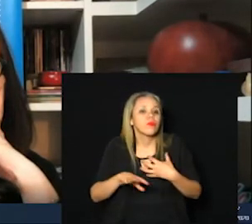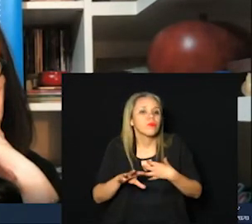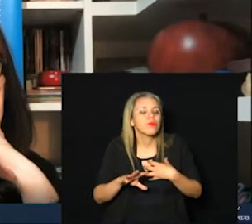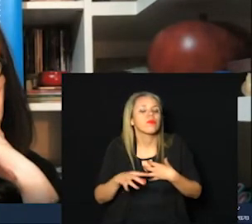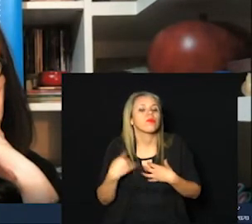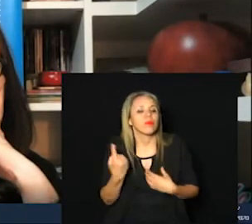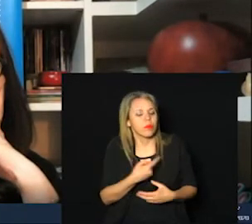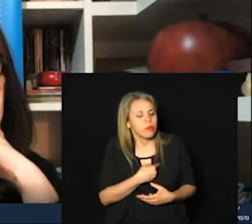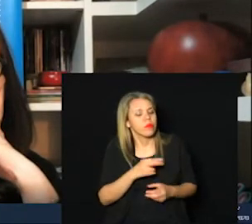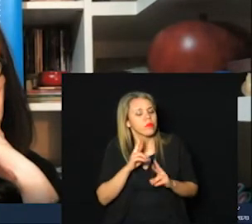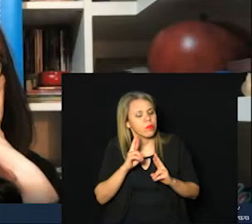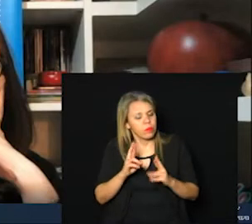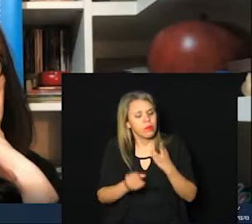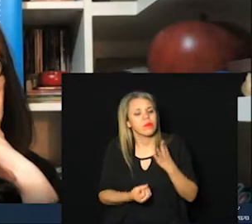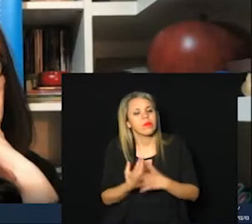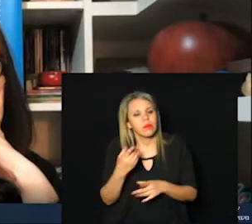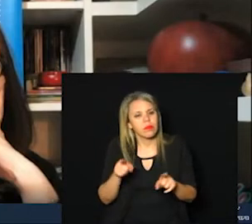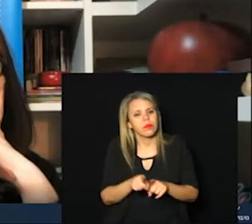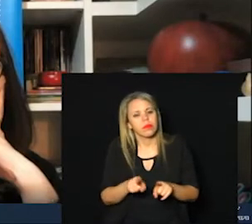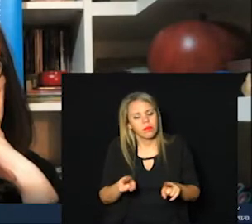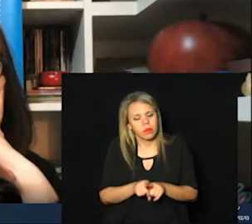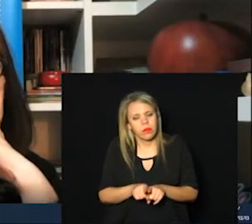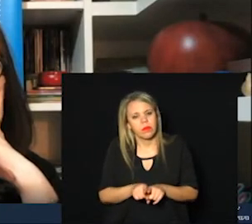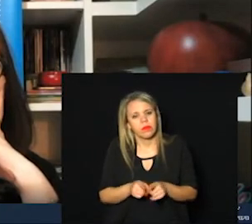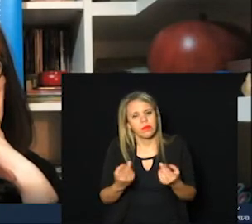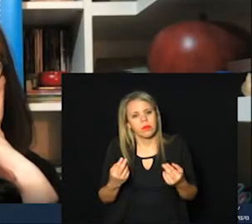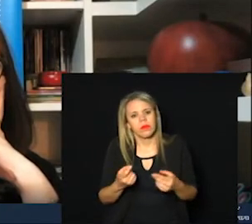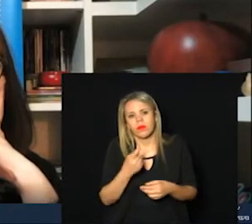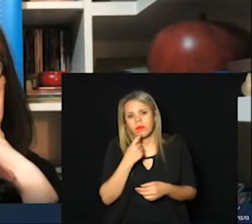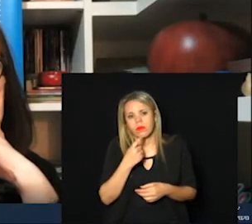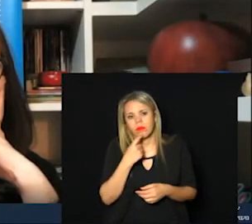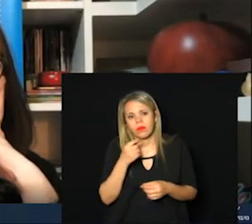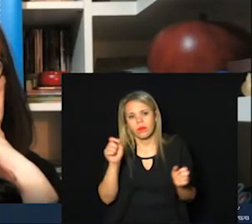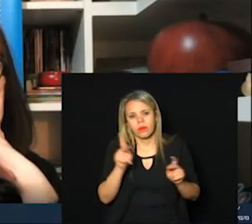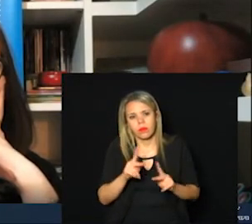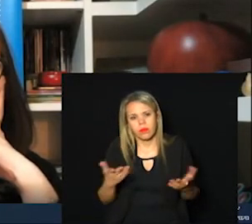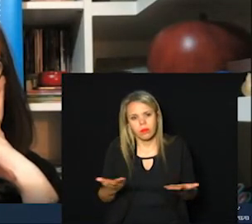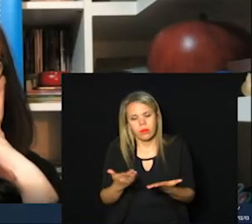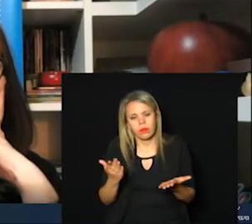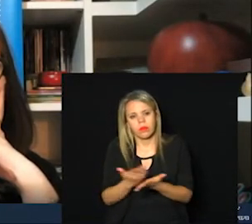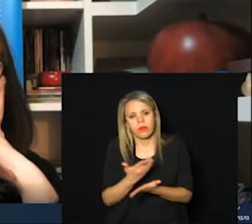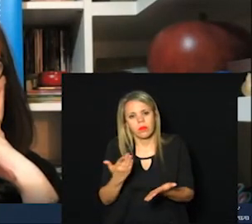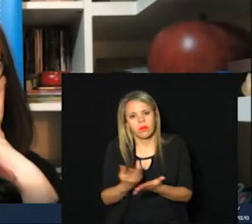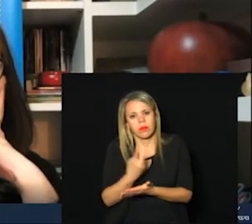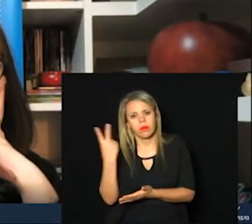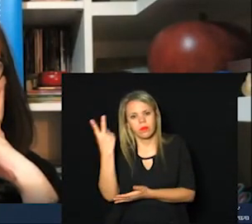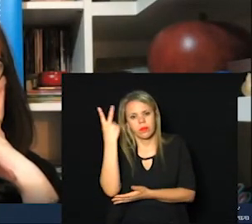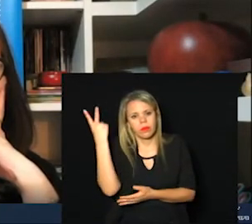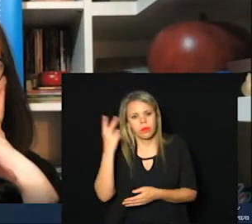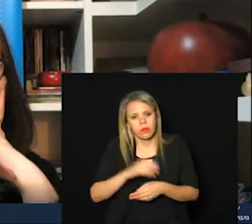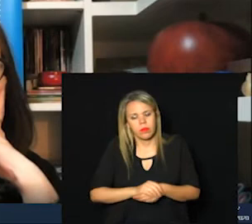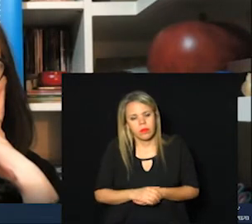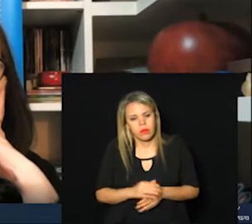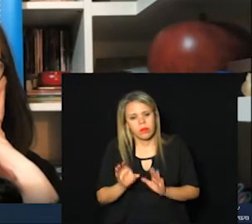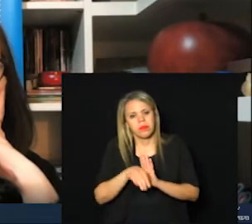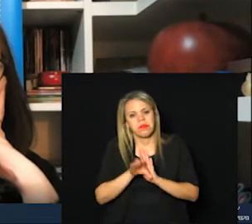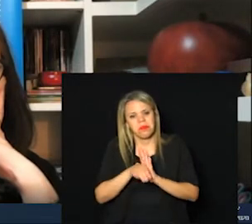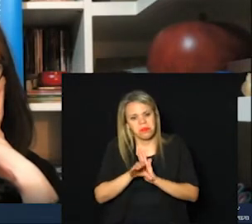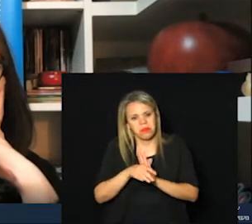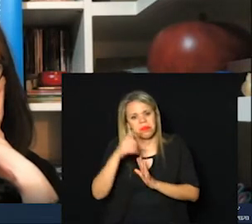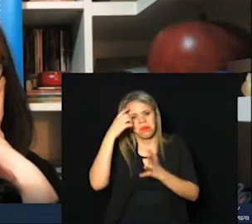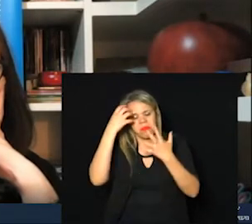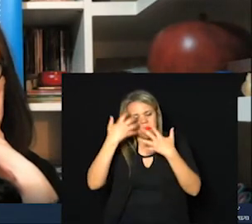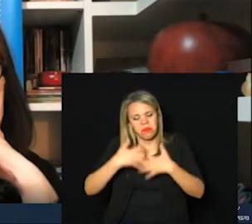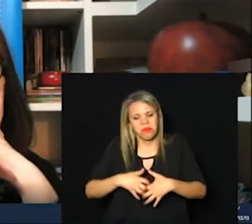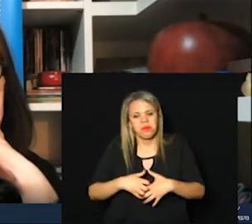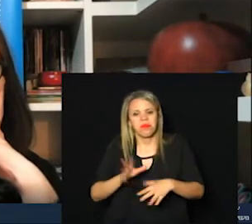Esperamos que isso aconteça também com o Movimento Campinas pela Paz, que hoje recebe esse livro valioso. Que esses conceitos e reflexões